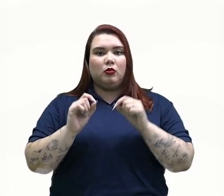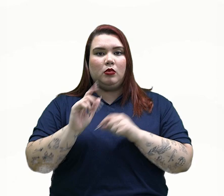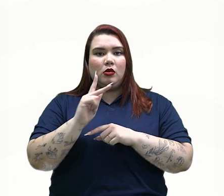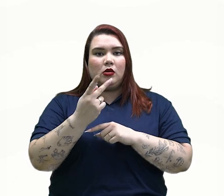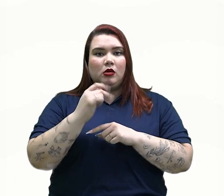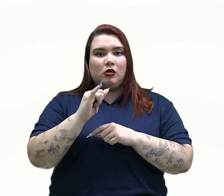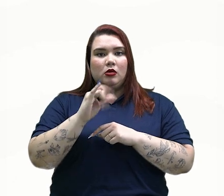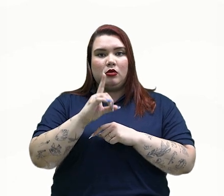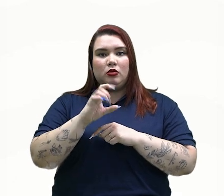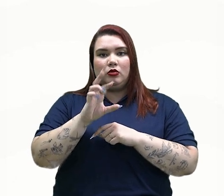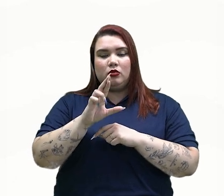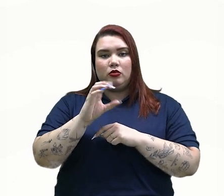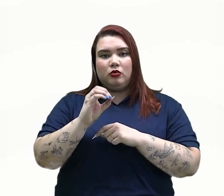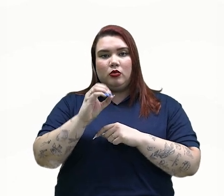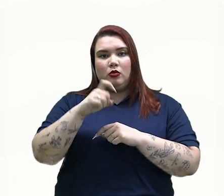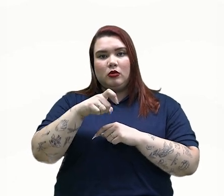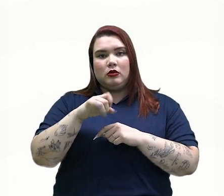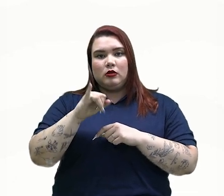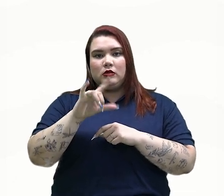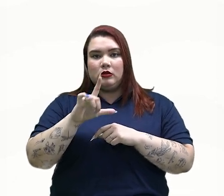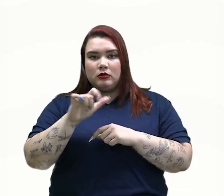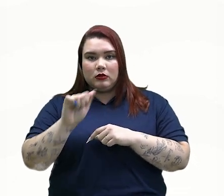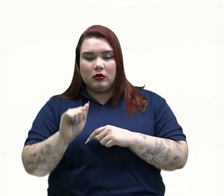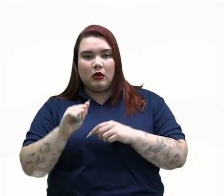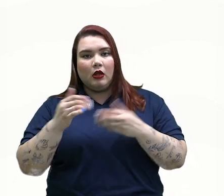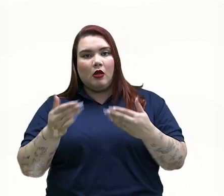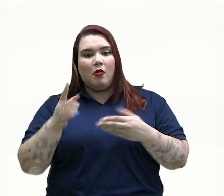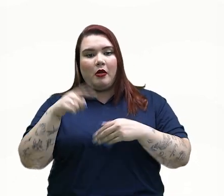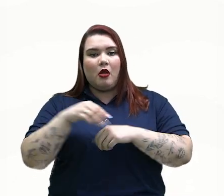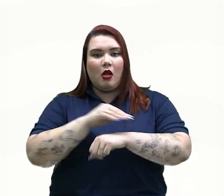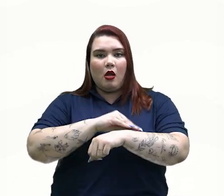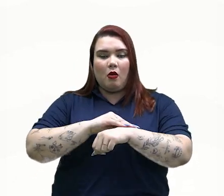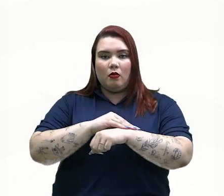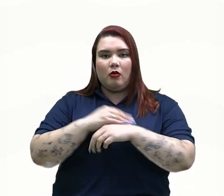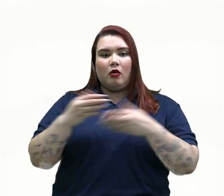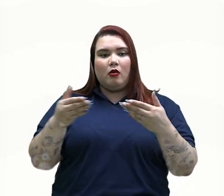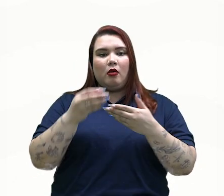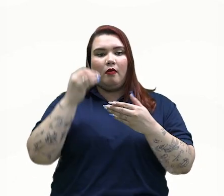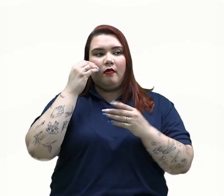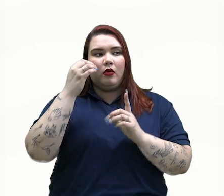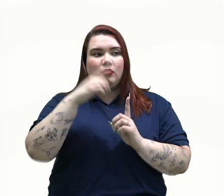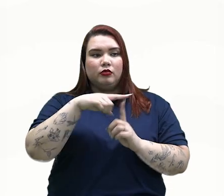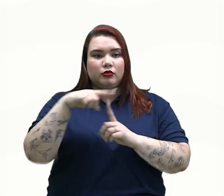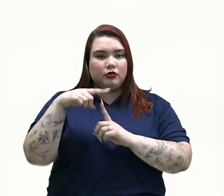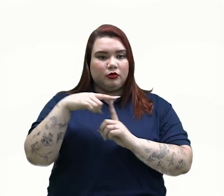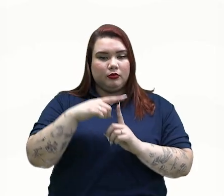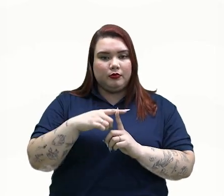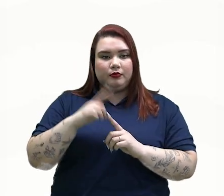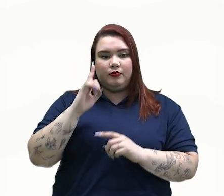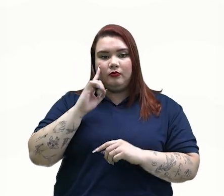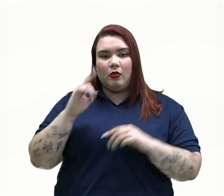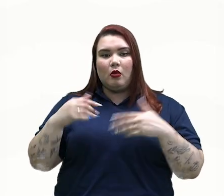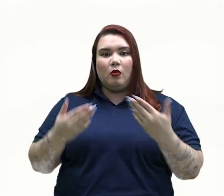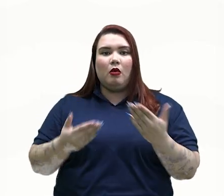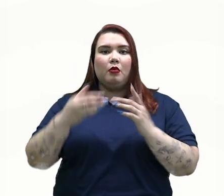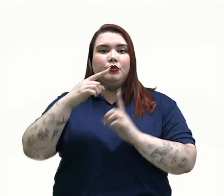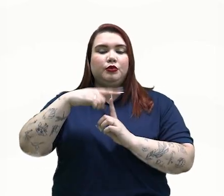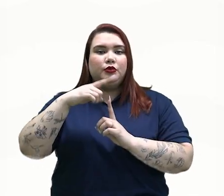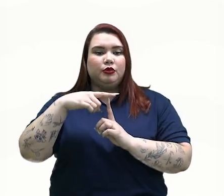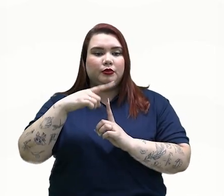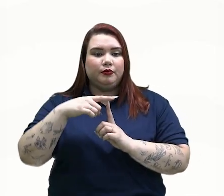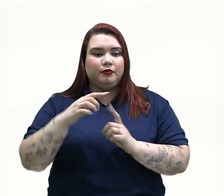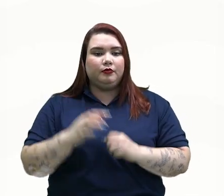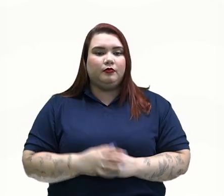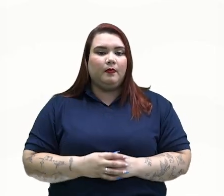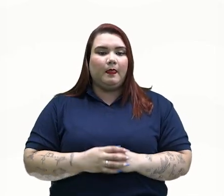sua composição, então ele é um álcool. E aí a gente vai para essa classificação, tá, gente? Primeiro, tipo de cadeia, né?